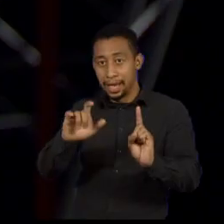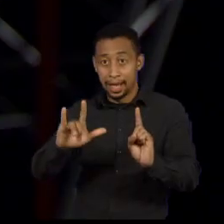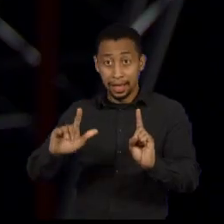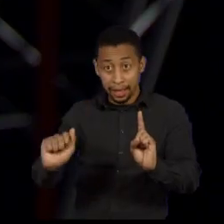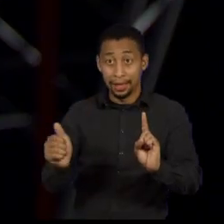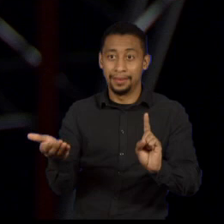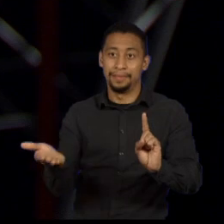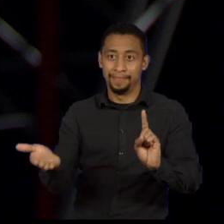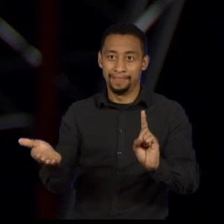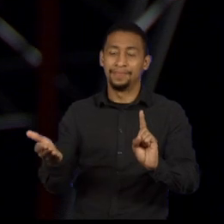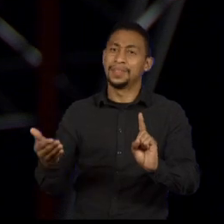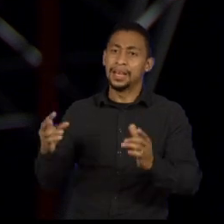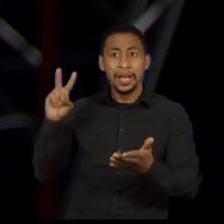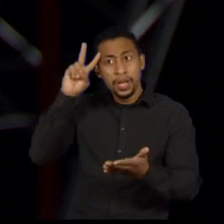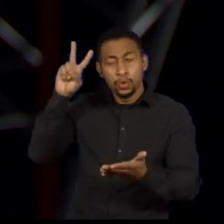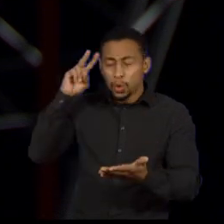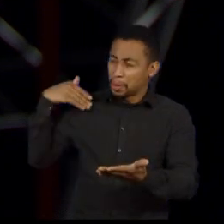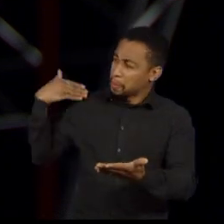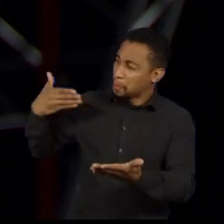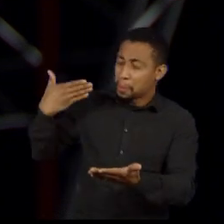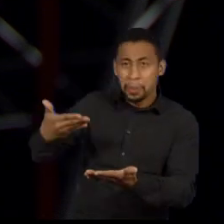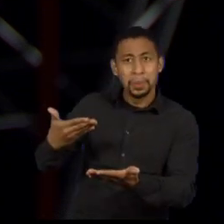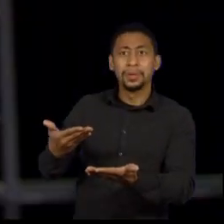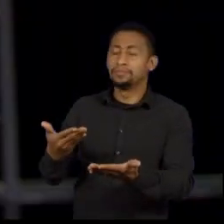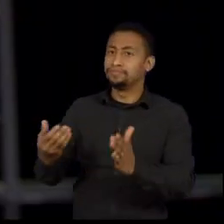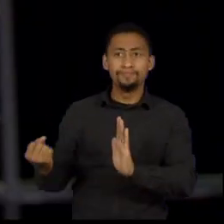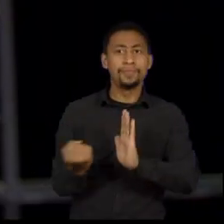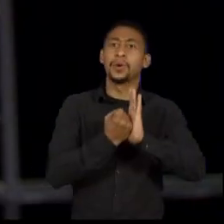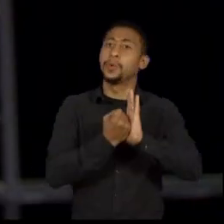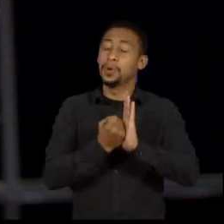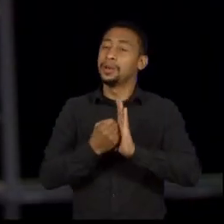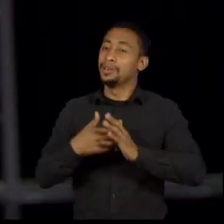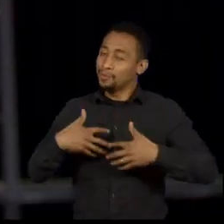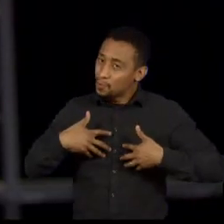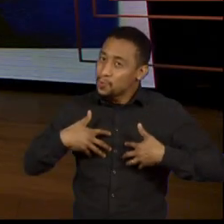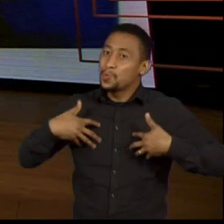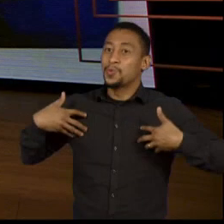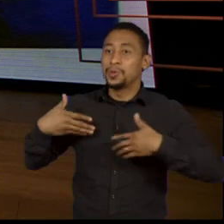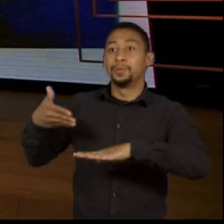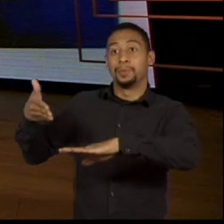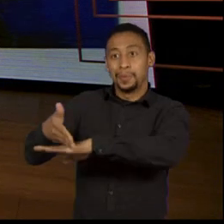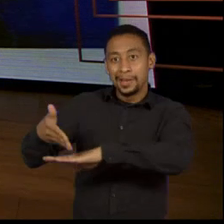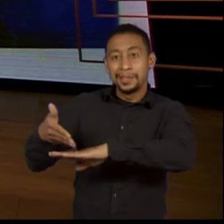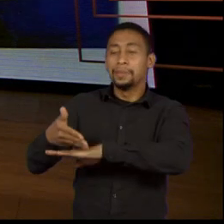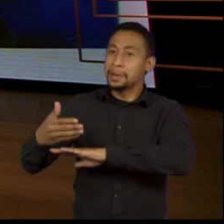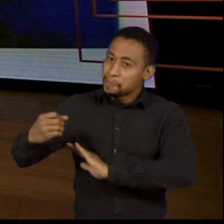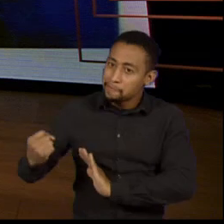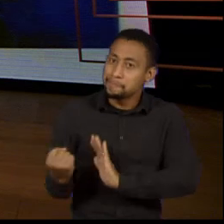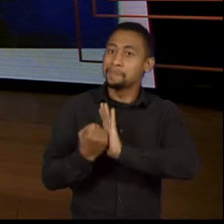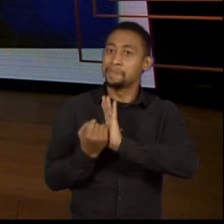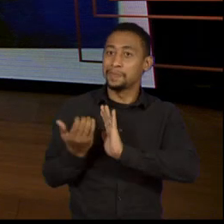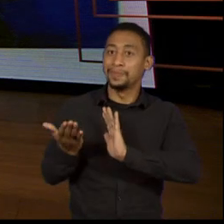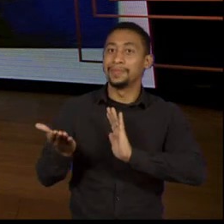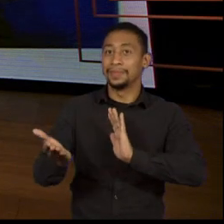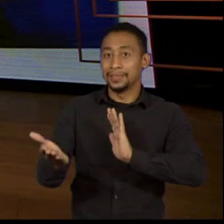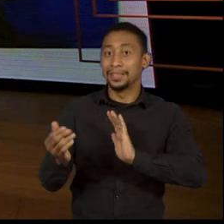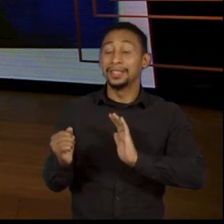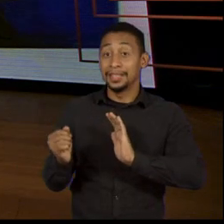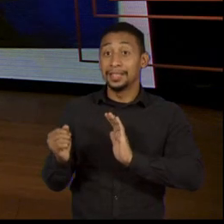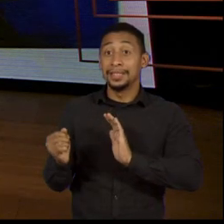momento histórico brasileiro, e eu me orgulho muito de ter participado deste marco, né,